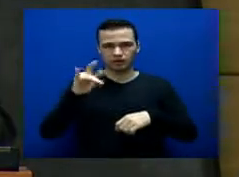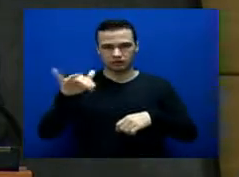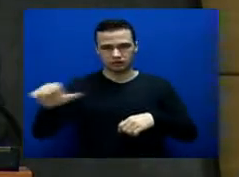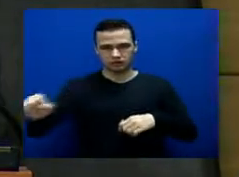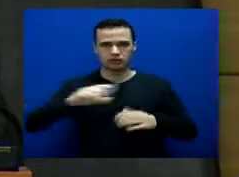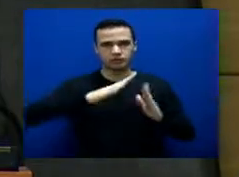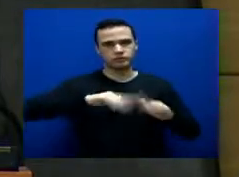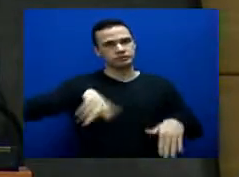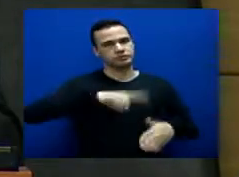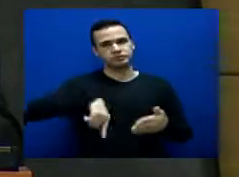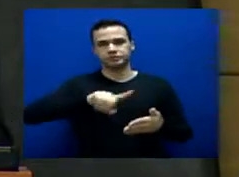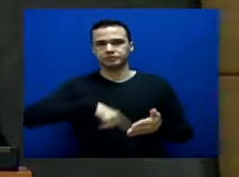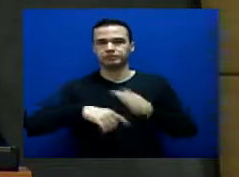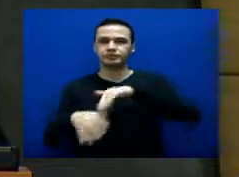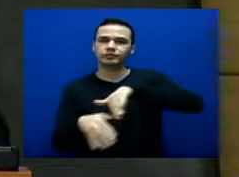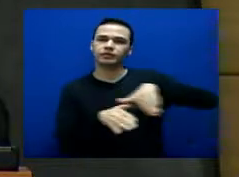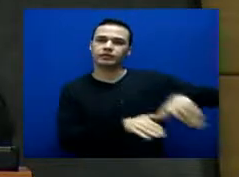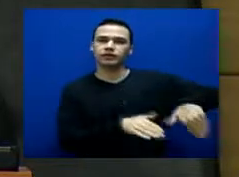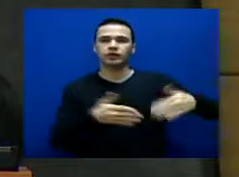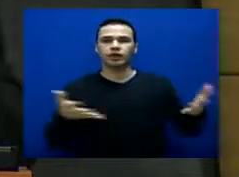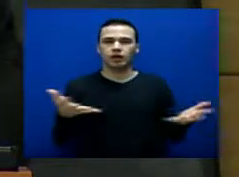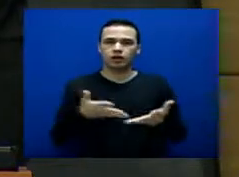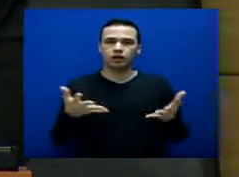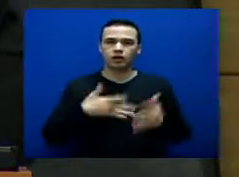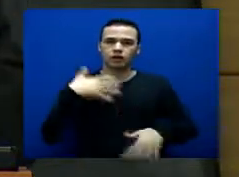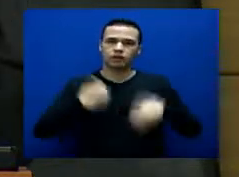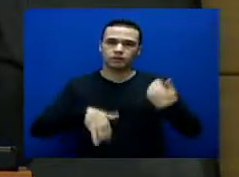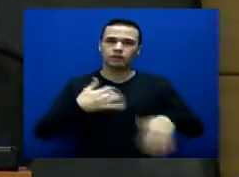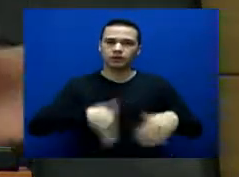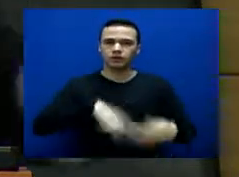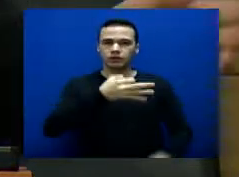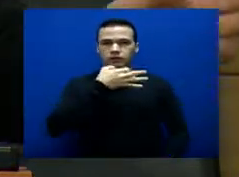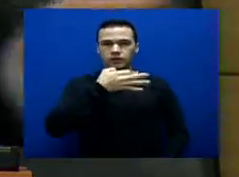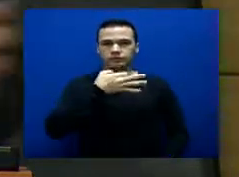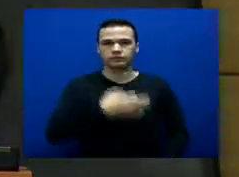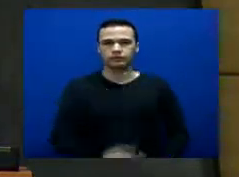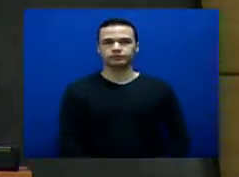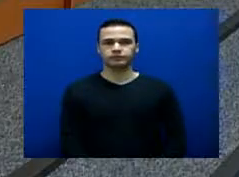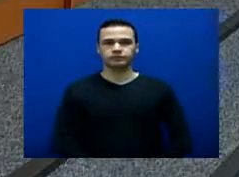para dispensa. Aos requerimentos verbais.